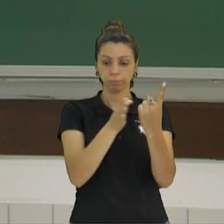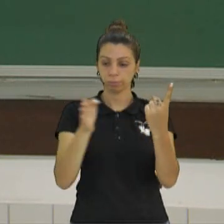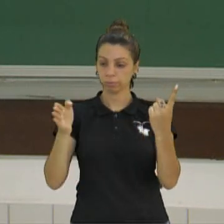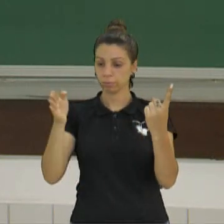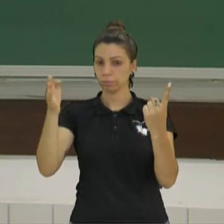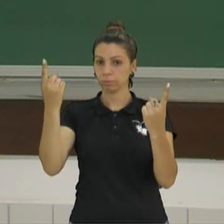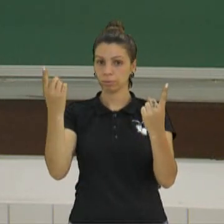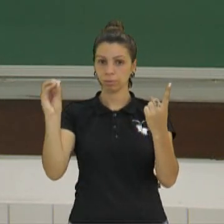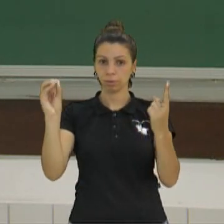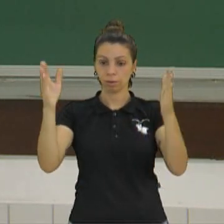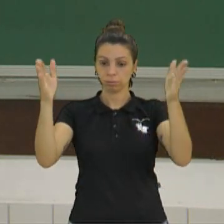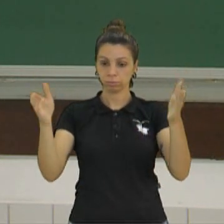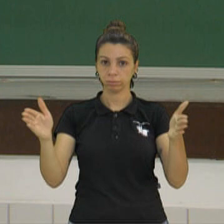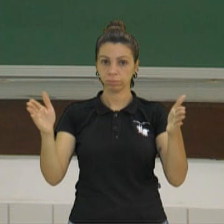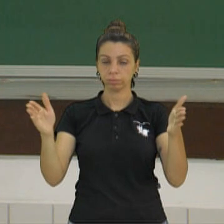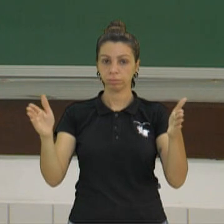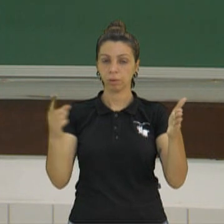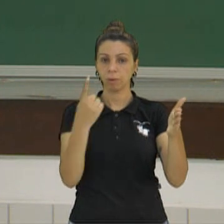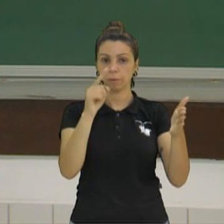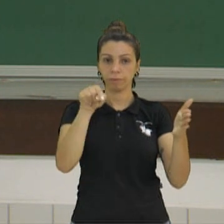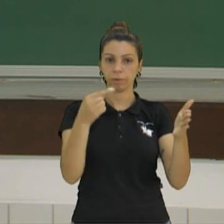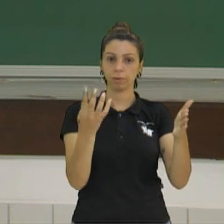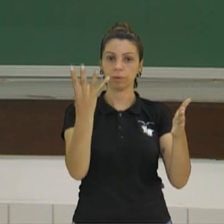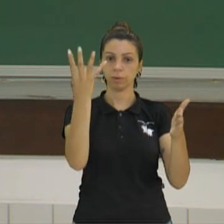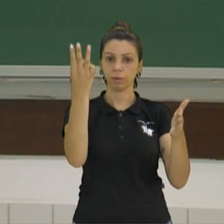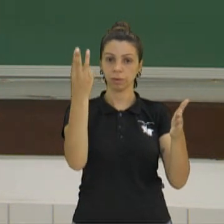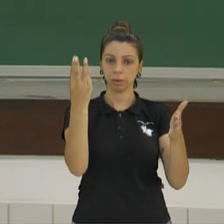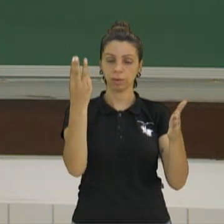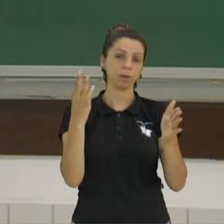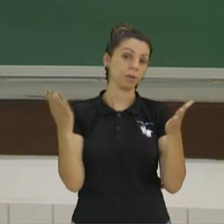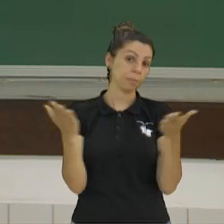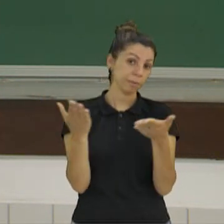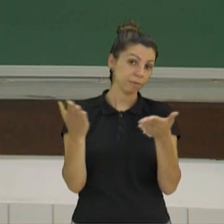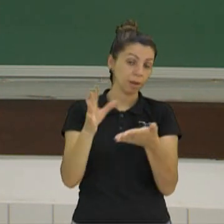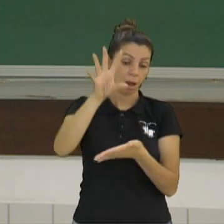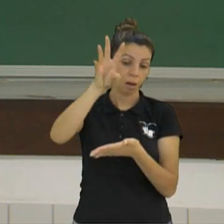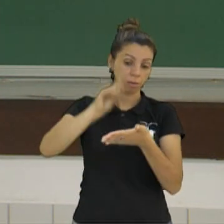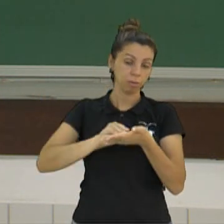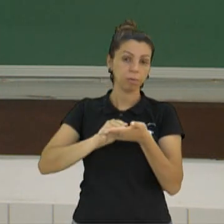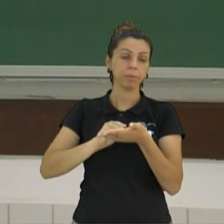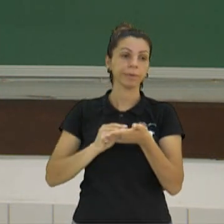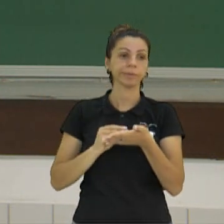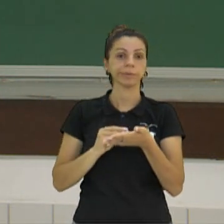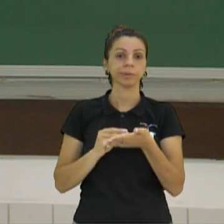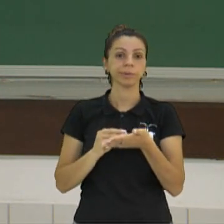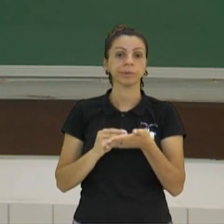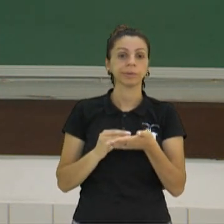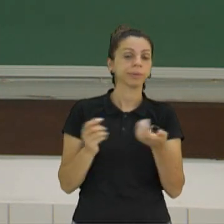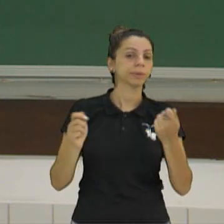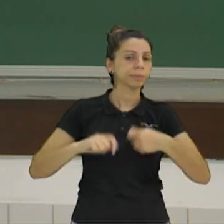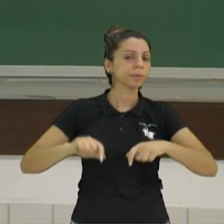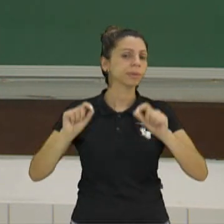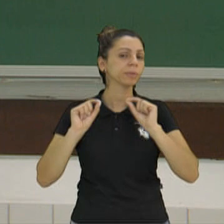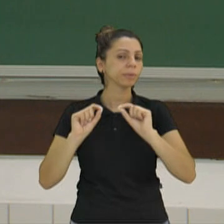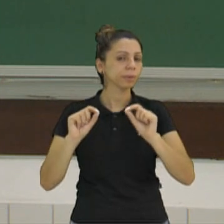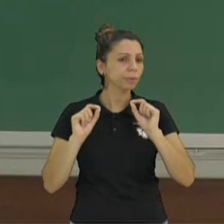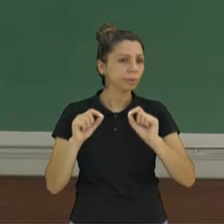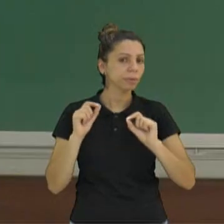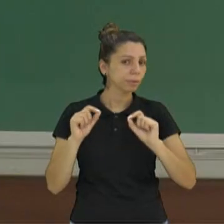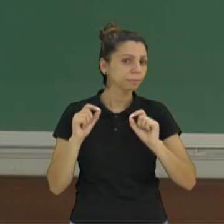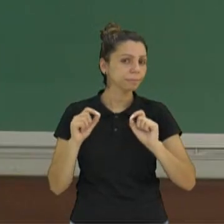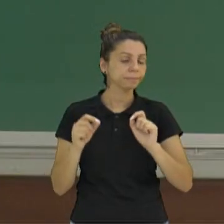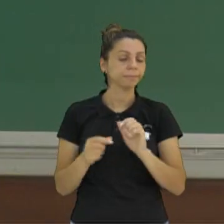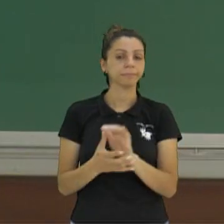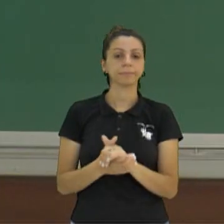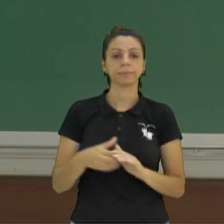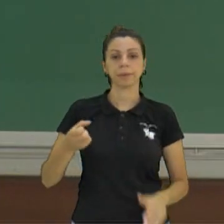1,43. Certo? Para você que está aí copiando em casa e não precisar anotar tudo isso aqui que a gente fez, é só você dizer que esse